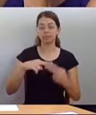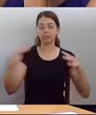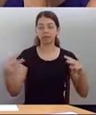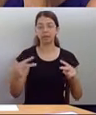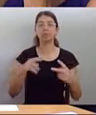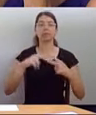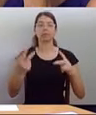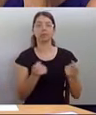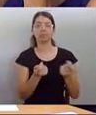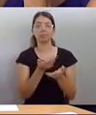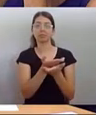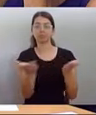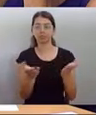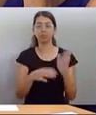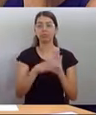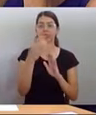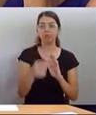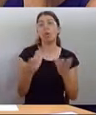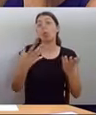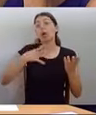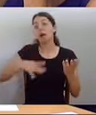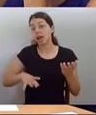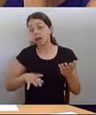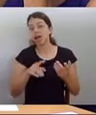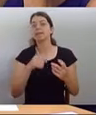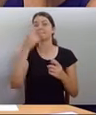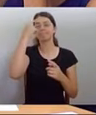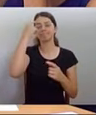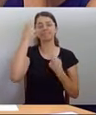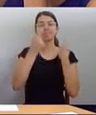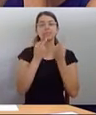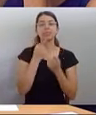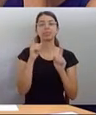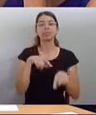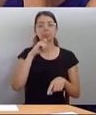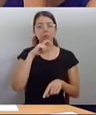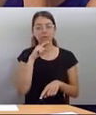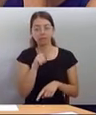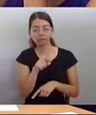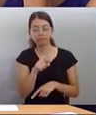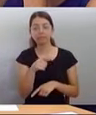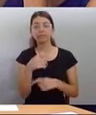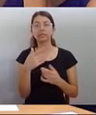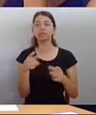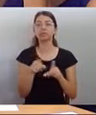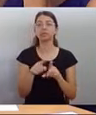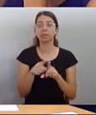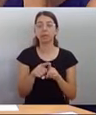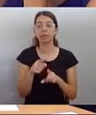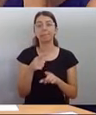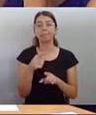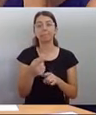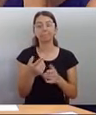em condições ou querem repensar esta possibilidade? Lançar, digamos, nem que